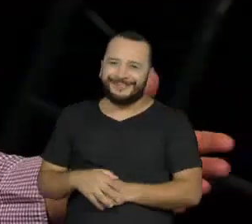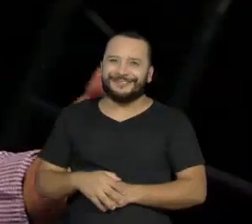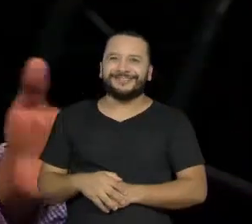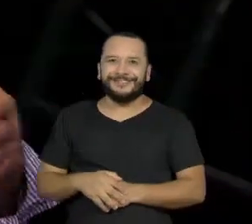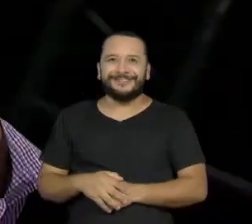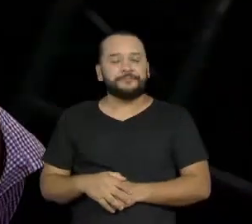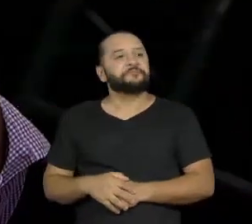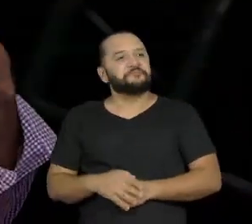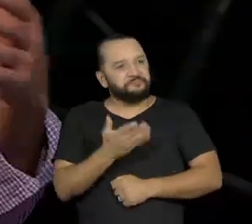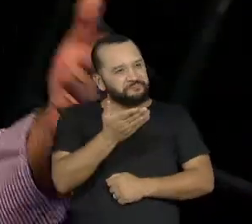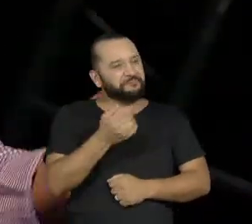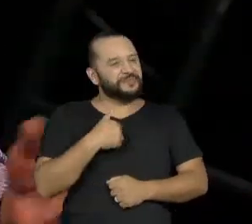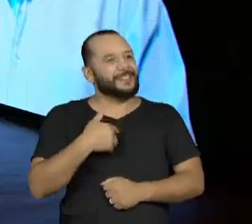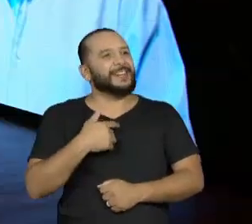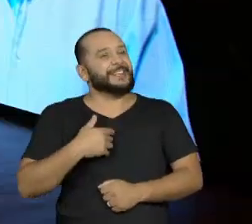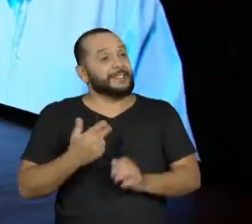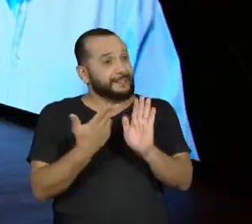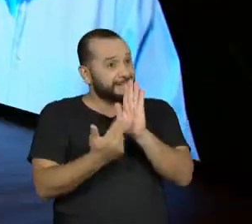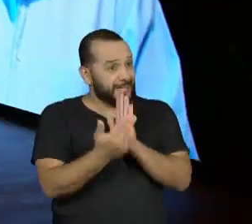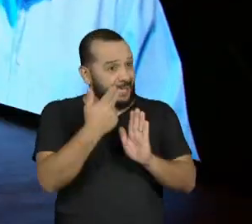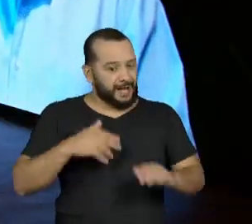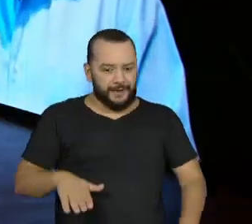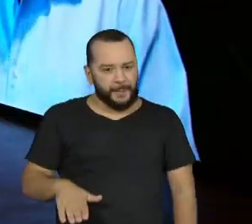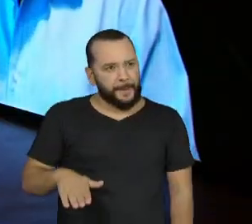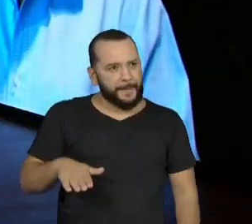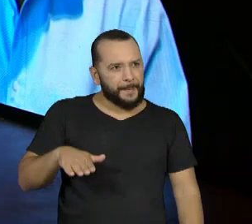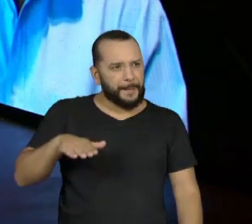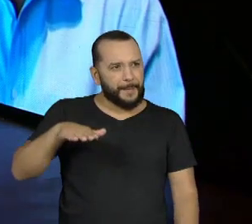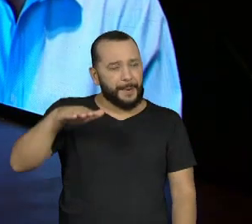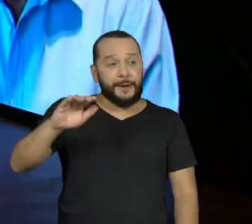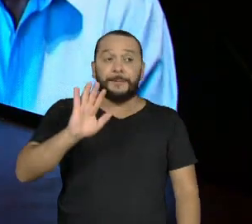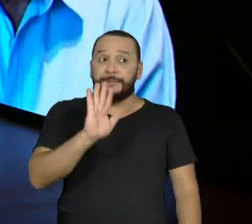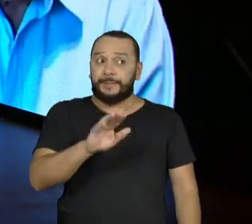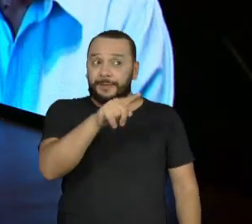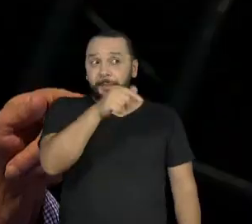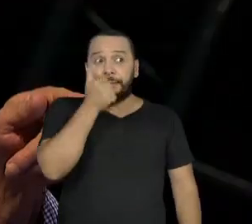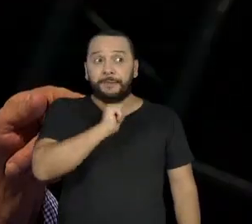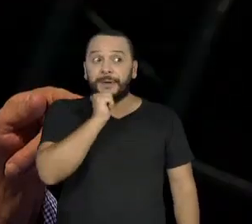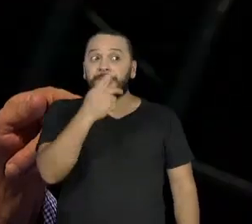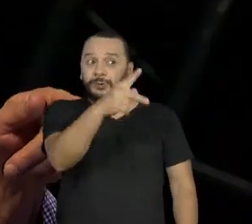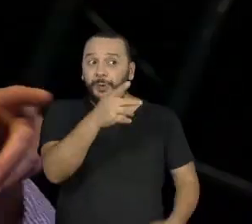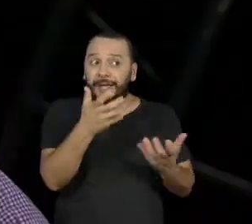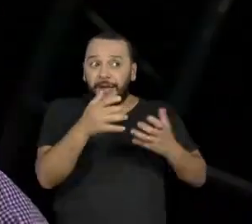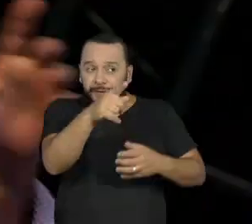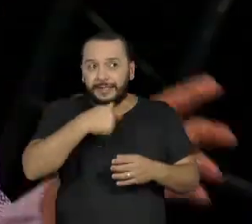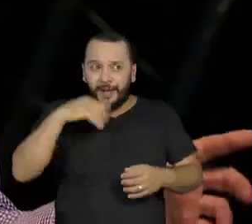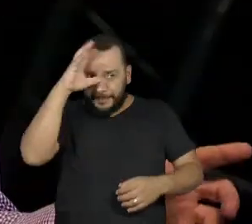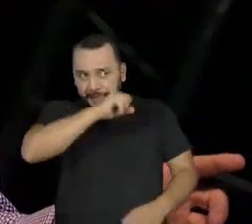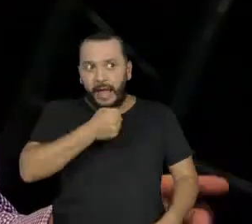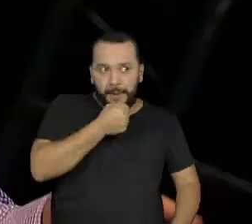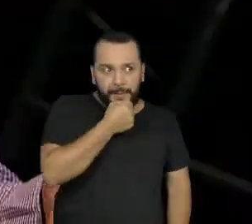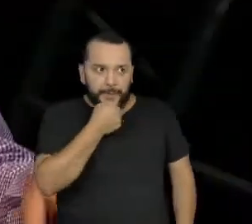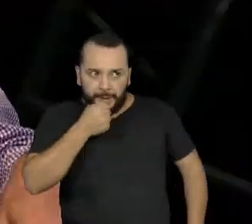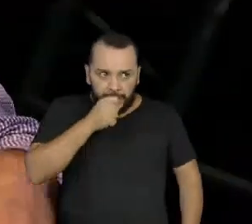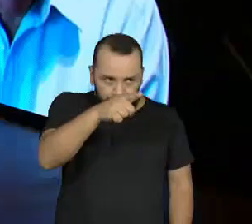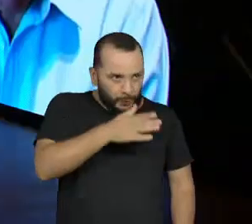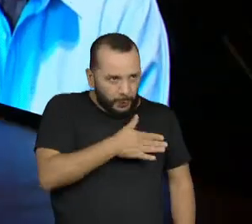bem, você desenhava desde pequeno e tal, mas se fosse por sua mãe, você seria cantor, não é? Você não gostou dessa